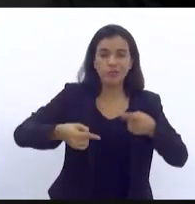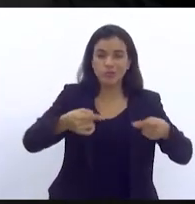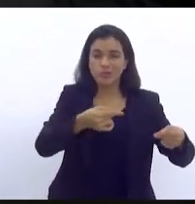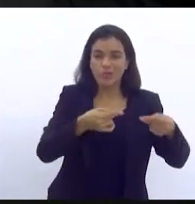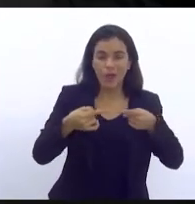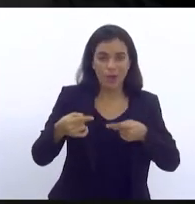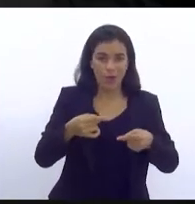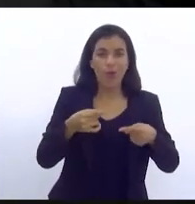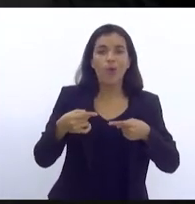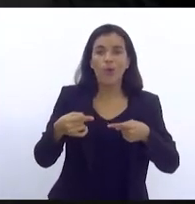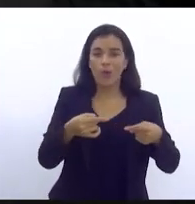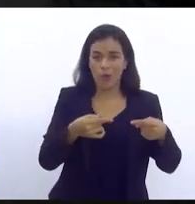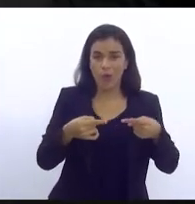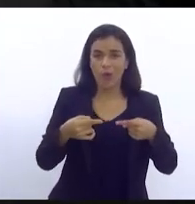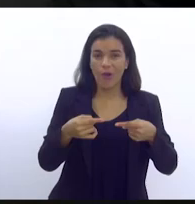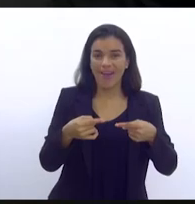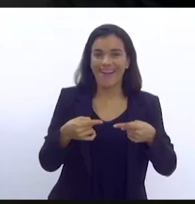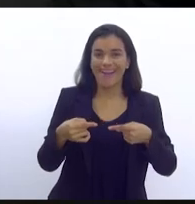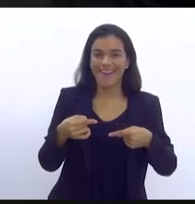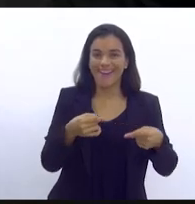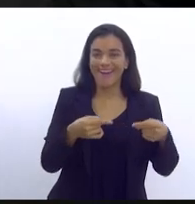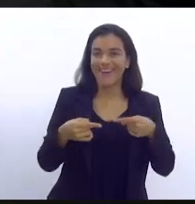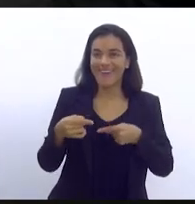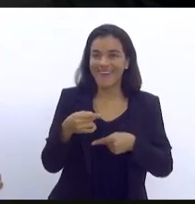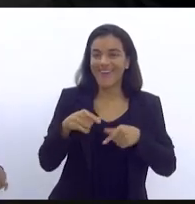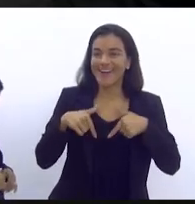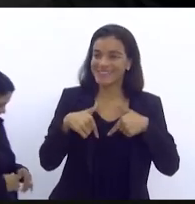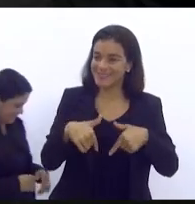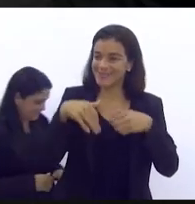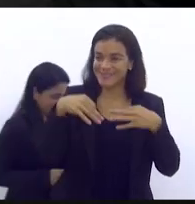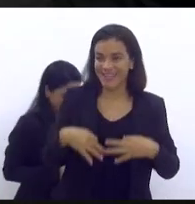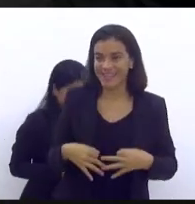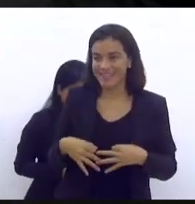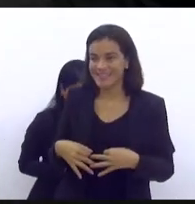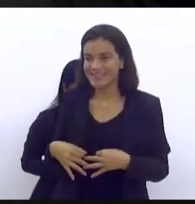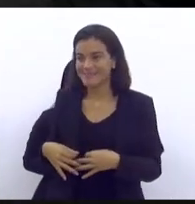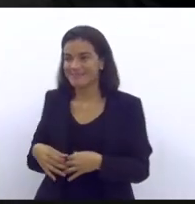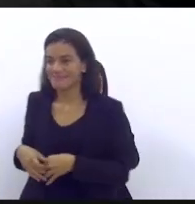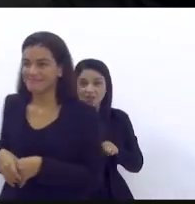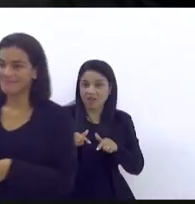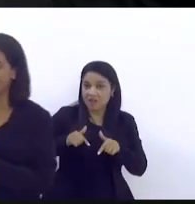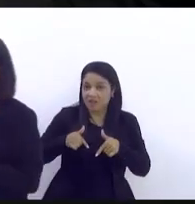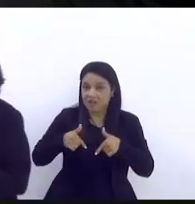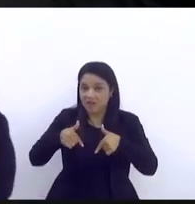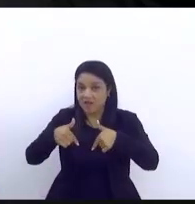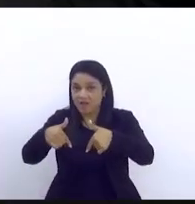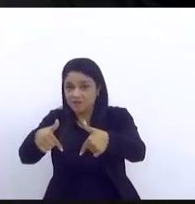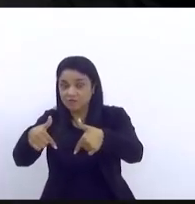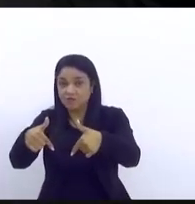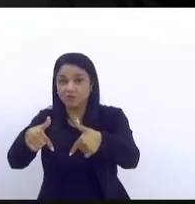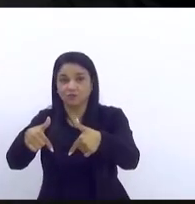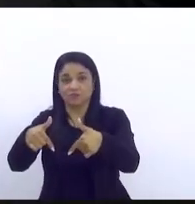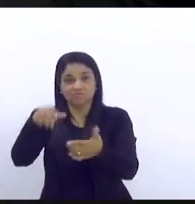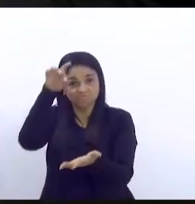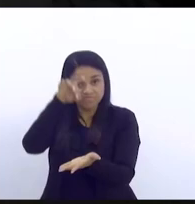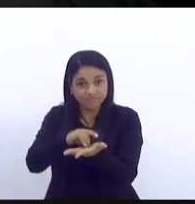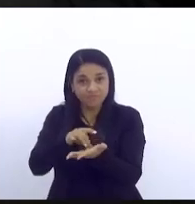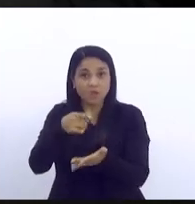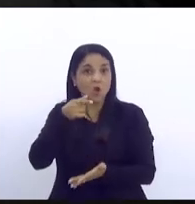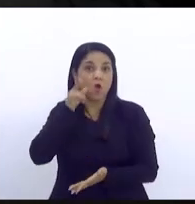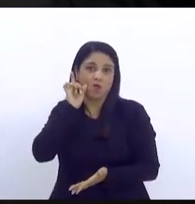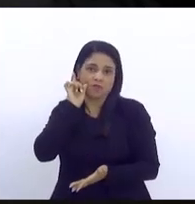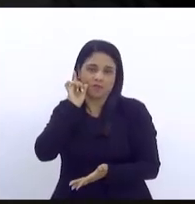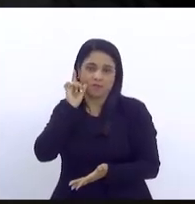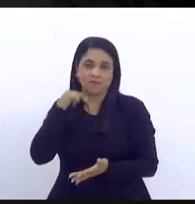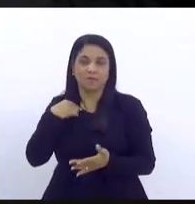de de falatórios assim a gente precisa de ações concretas e ações concretas para ontem a guerra da água